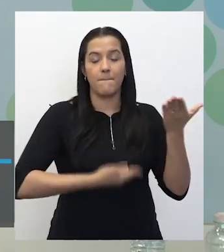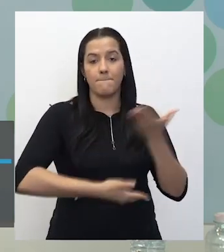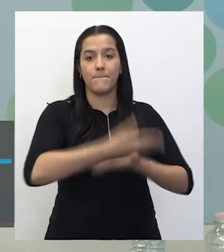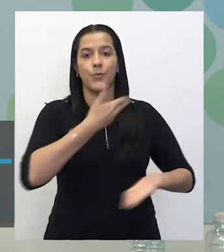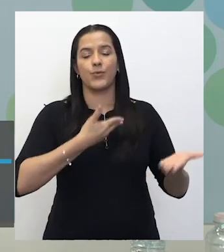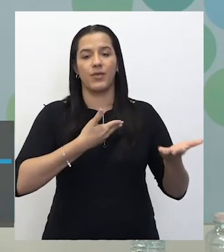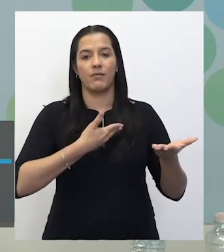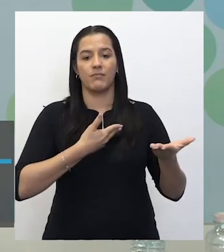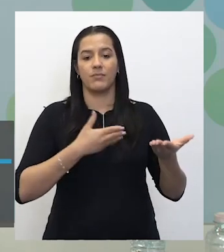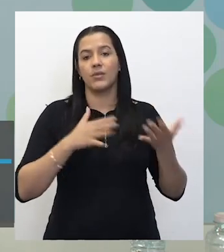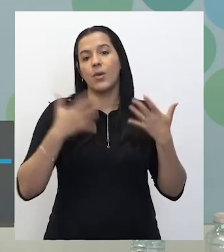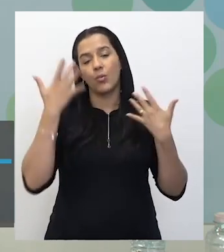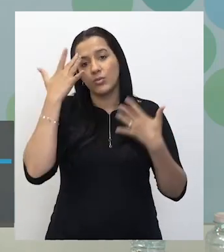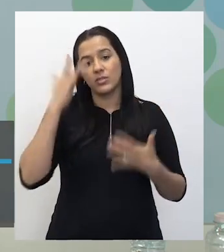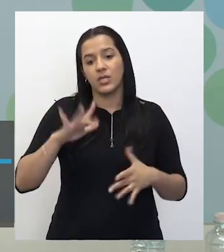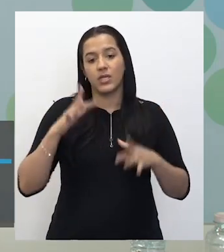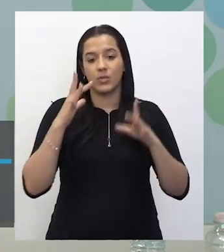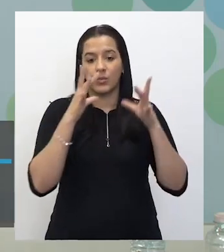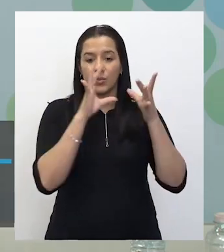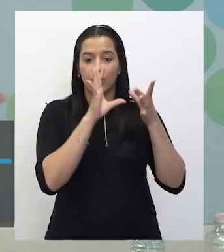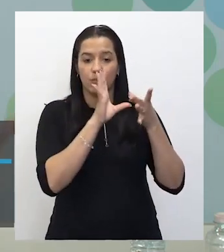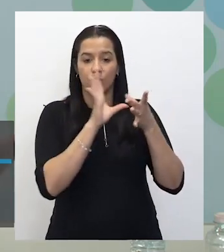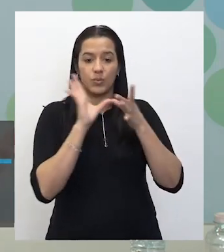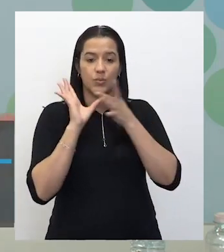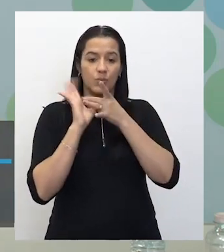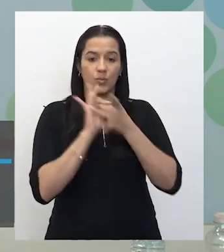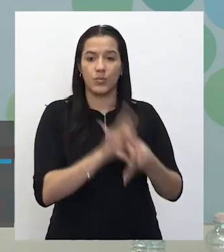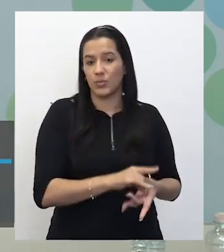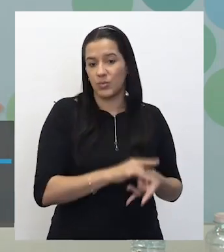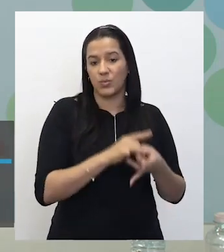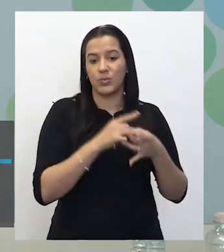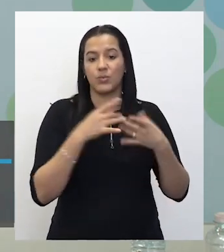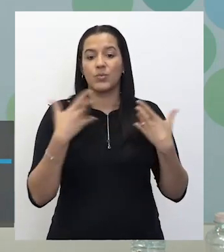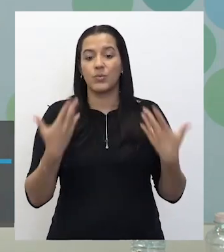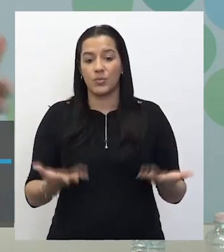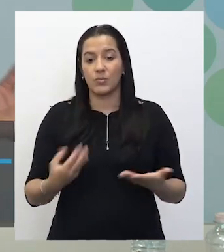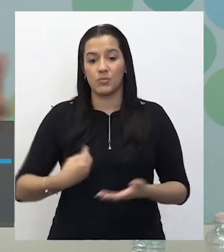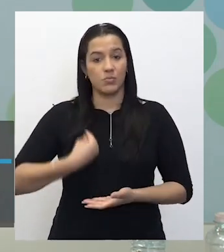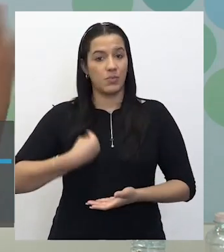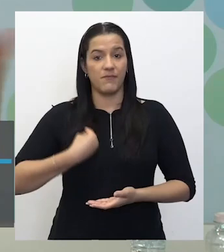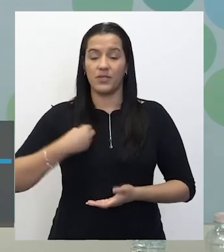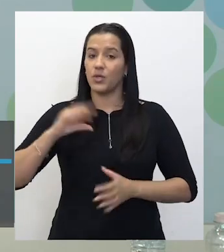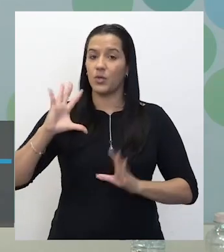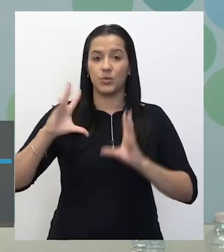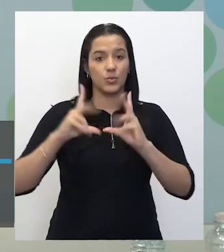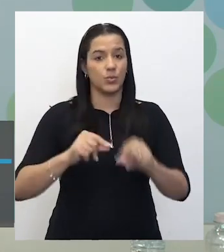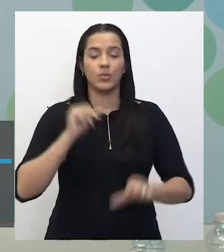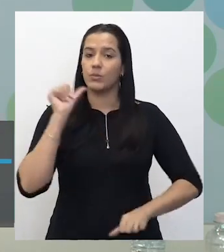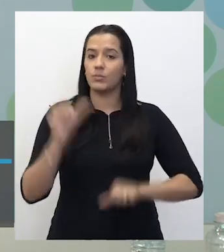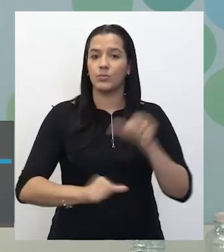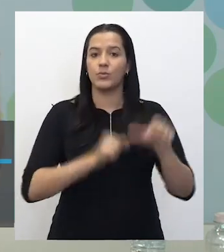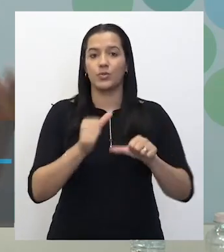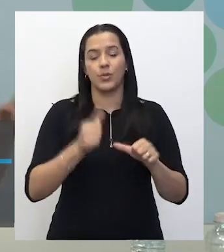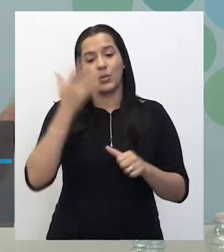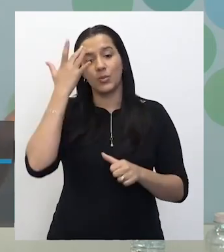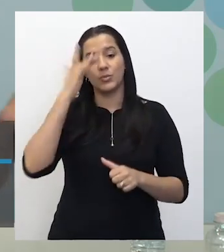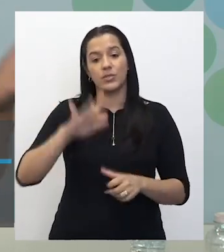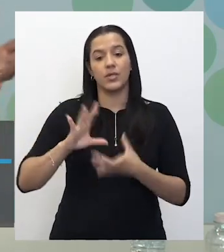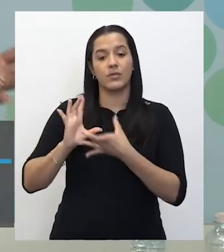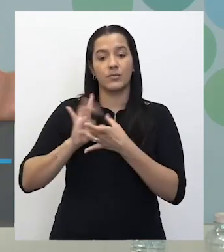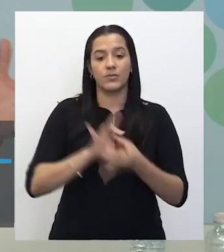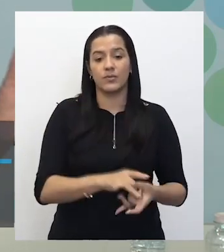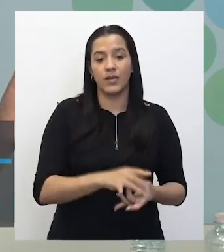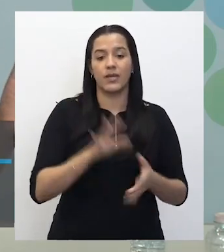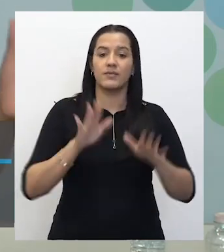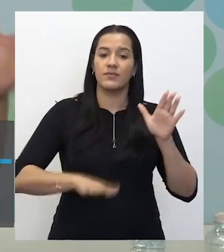contexto dela, mas ela disse assim, olha, mudou toda a minha vida, né? Imagino eu. Talvez, não sei qual que é o contexto, né? Mas de repente